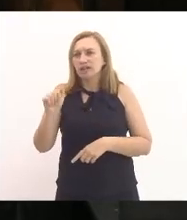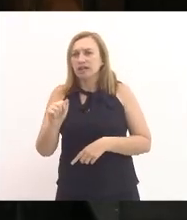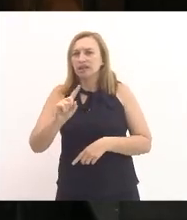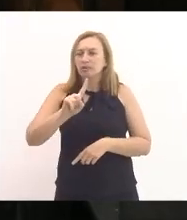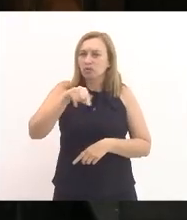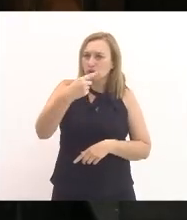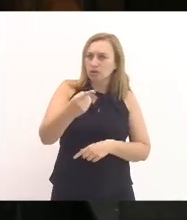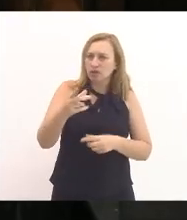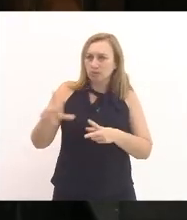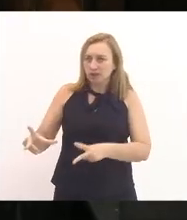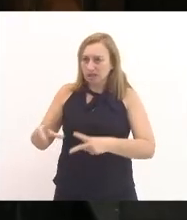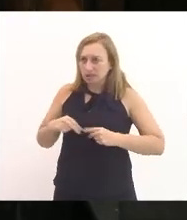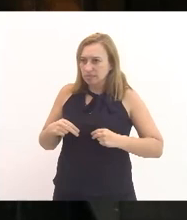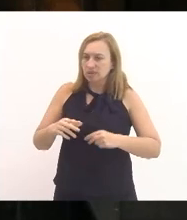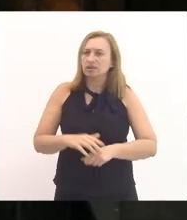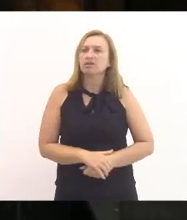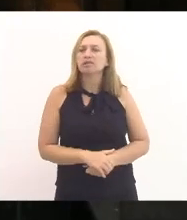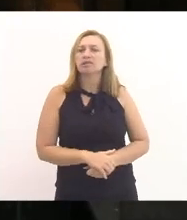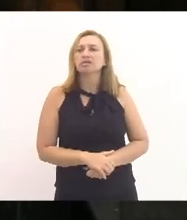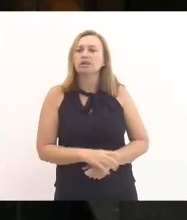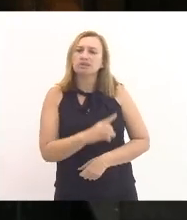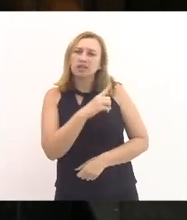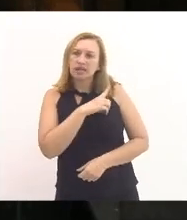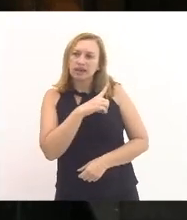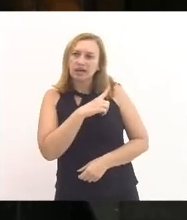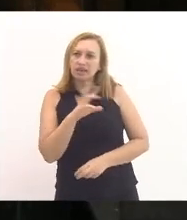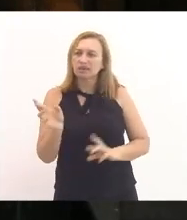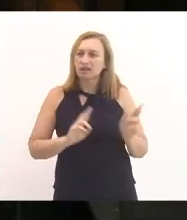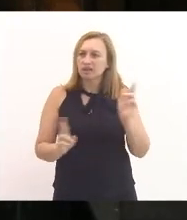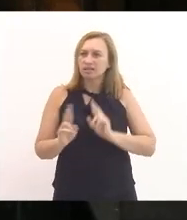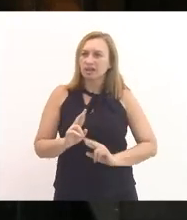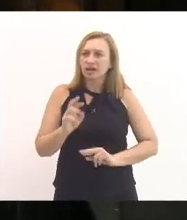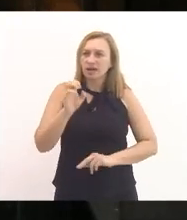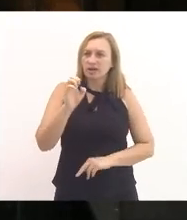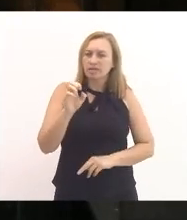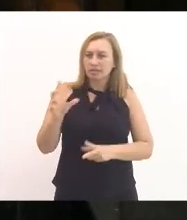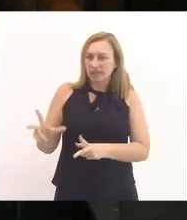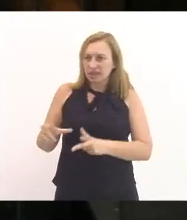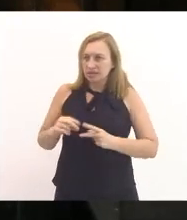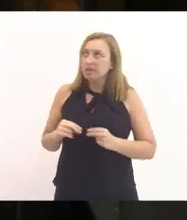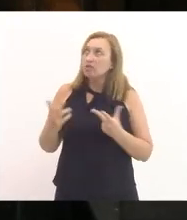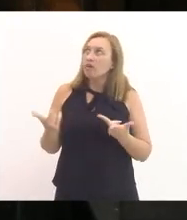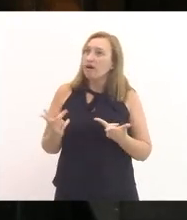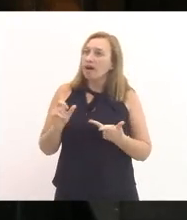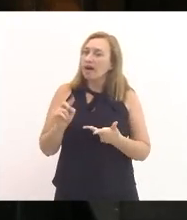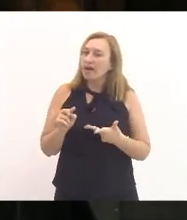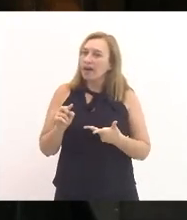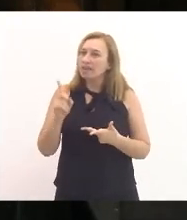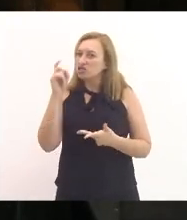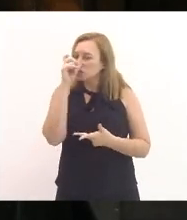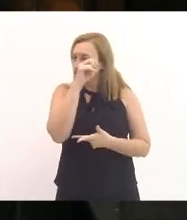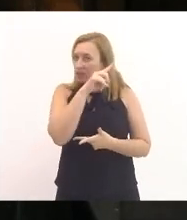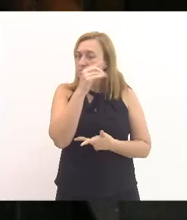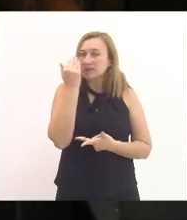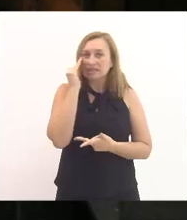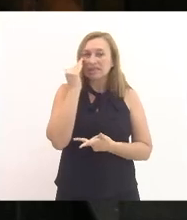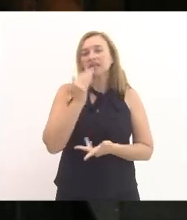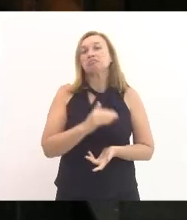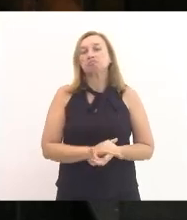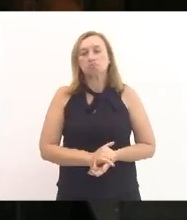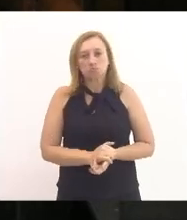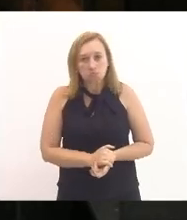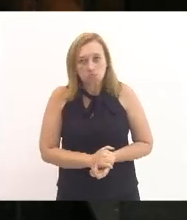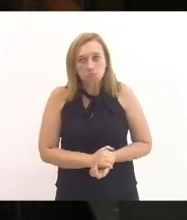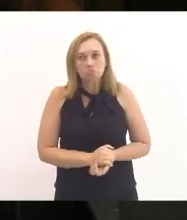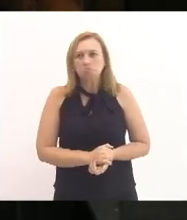merecimento Esse é o relação aos Delegados o merecimento é algo difícil de compreender